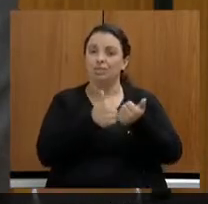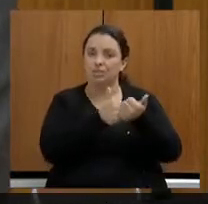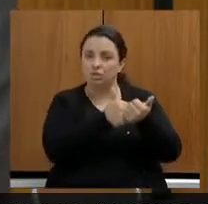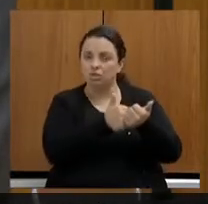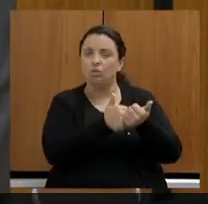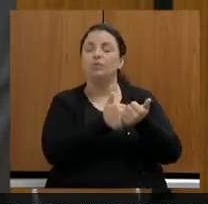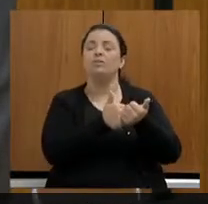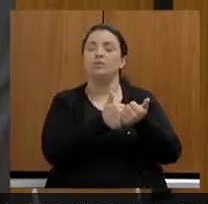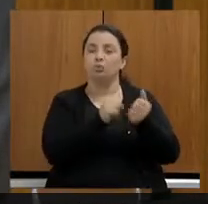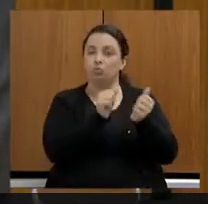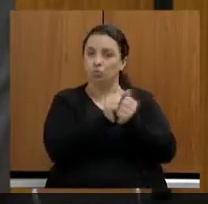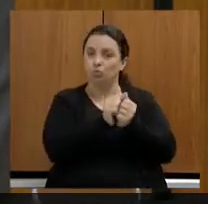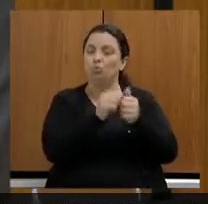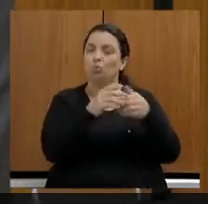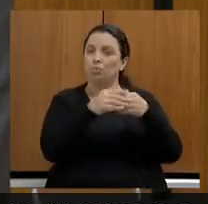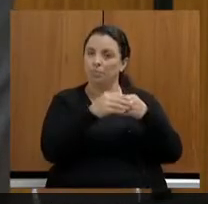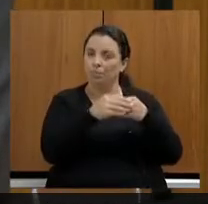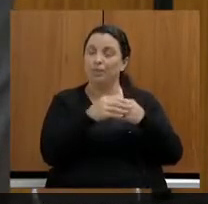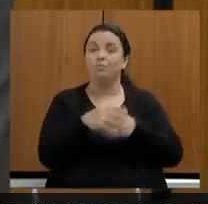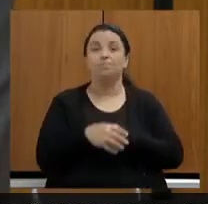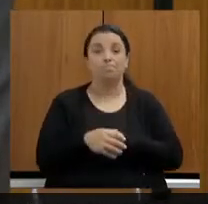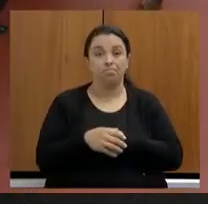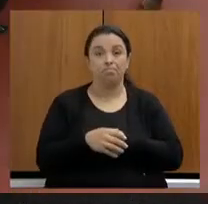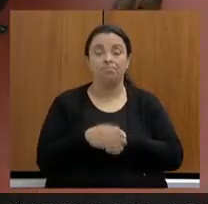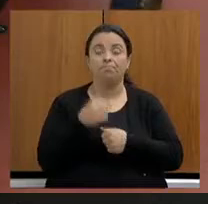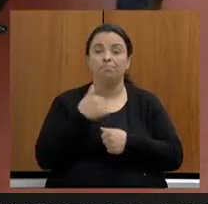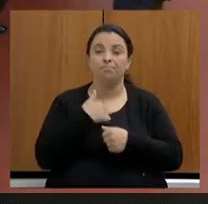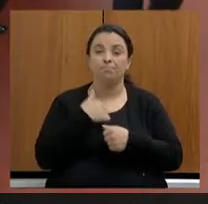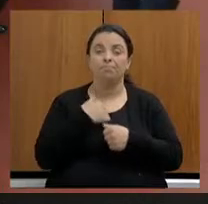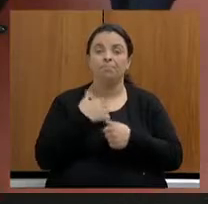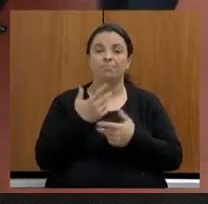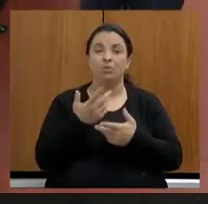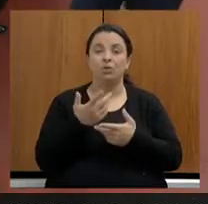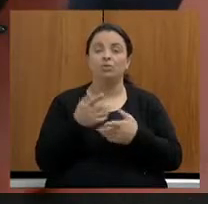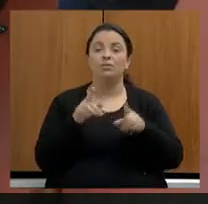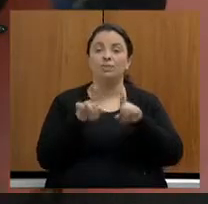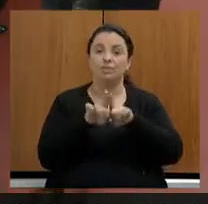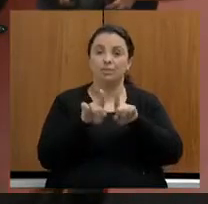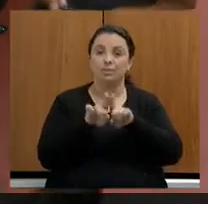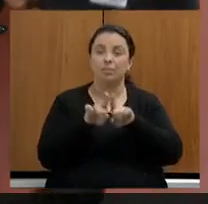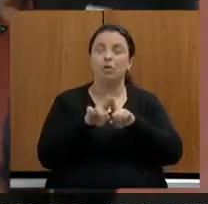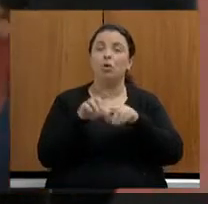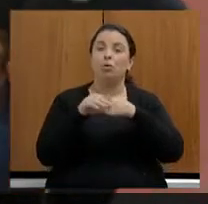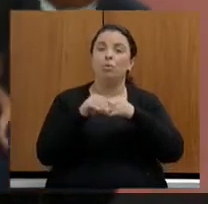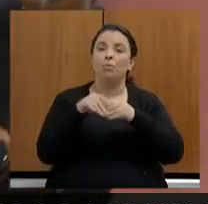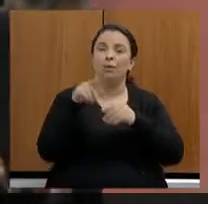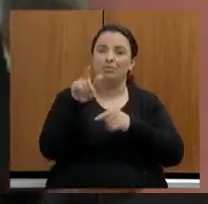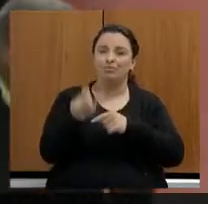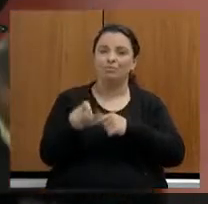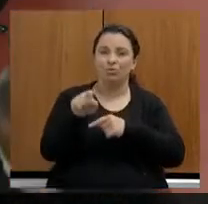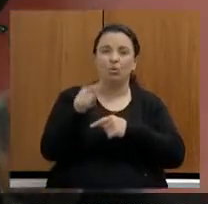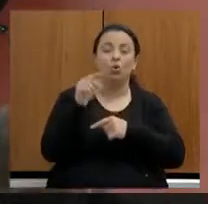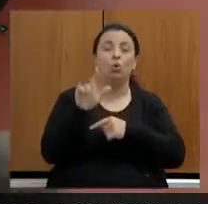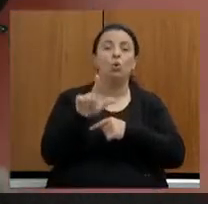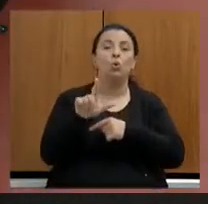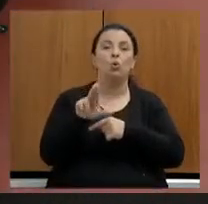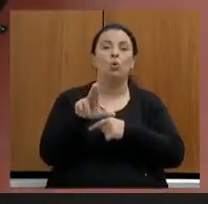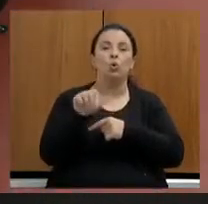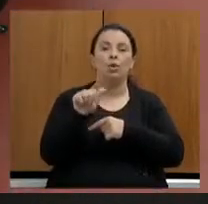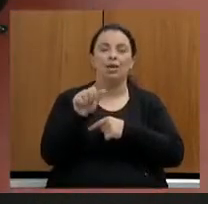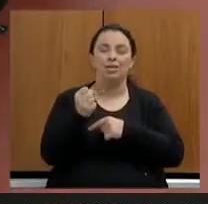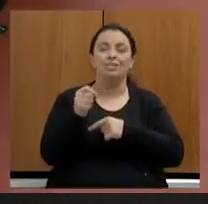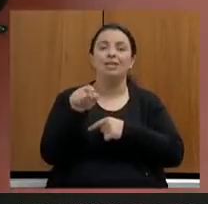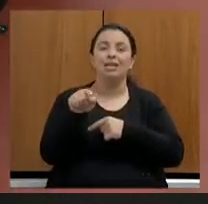acompanham e o toma liberdade para comparar complementares na pessoa do Lucas que está sempre disposto aí anos